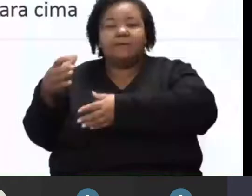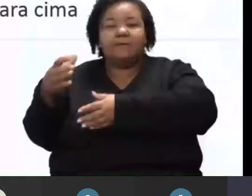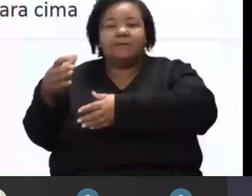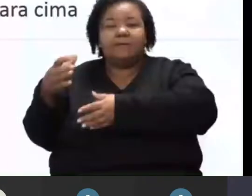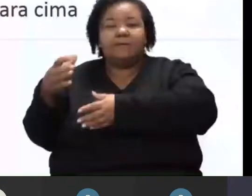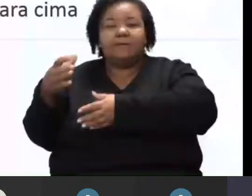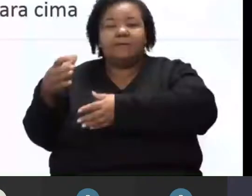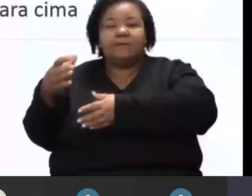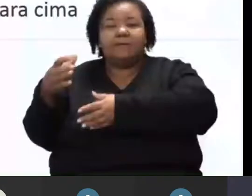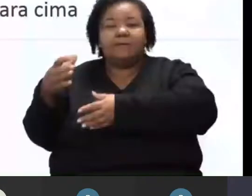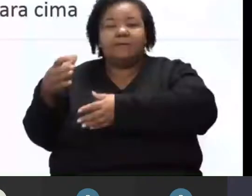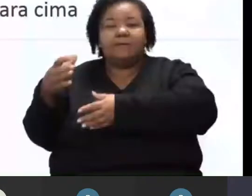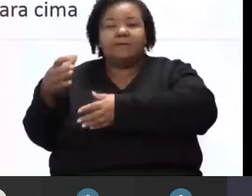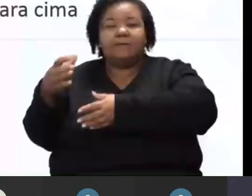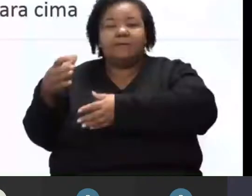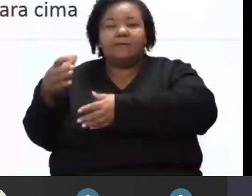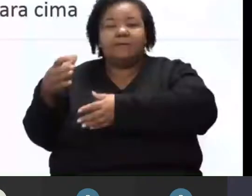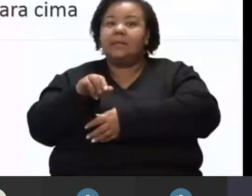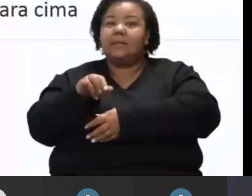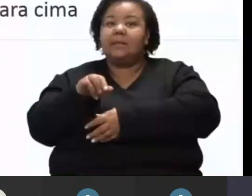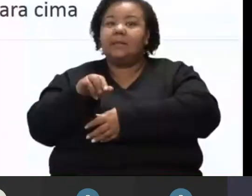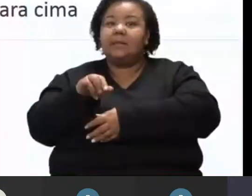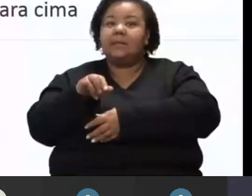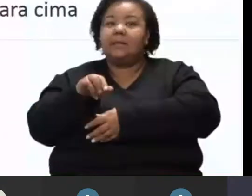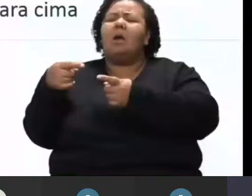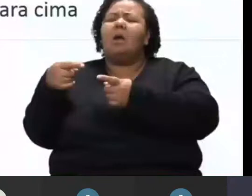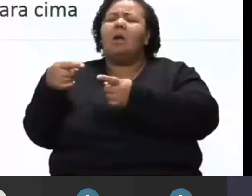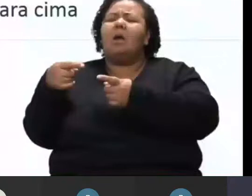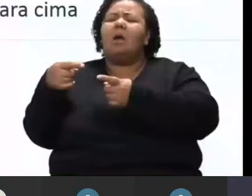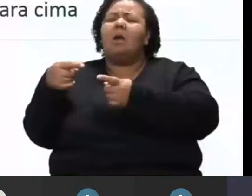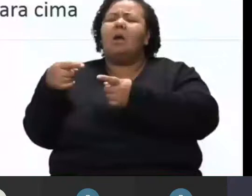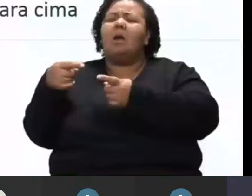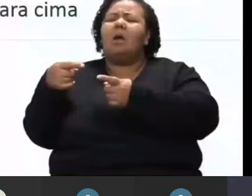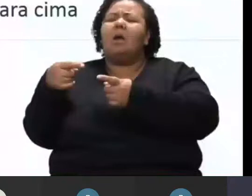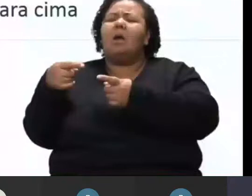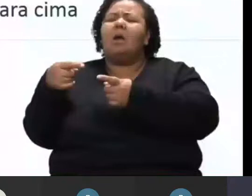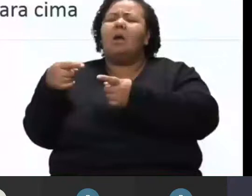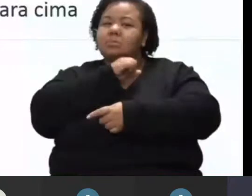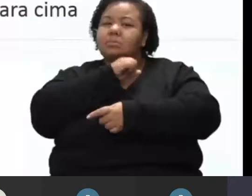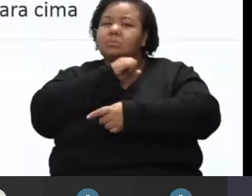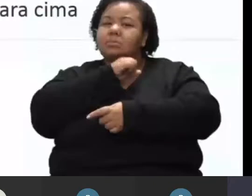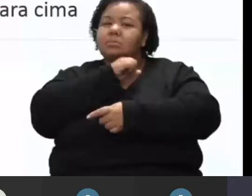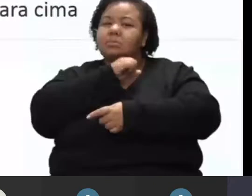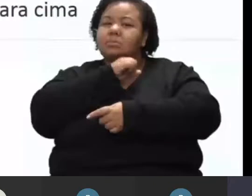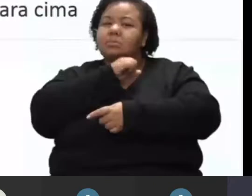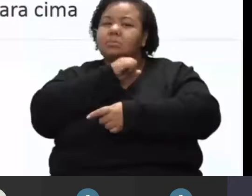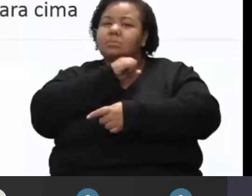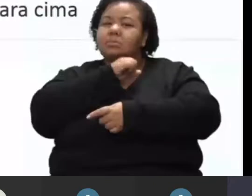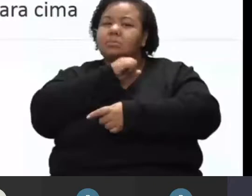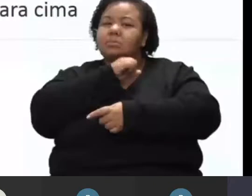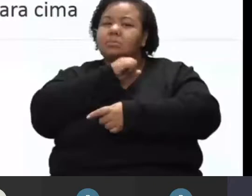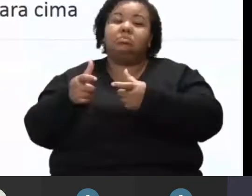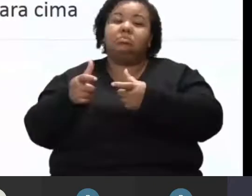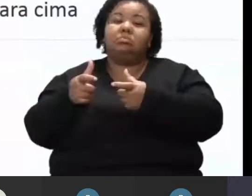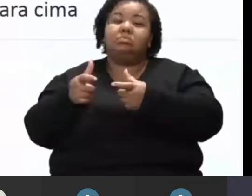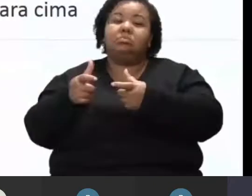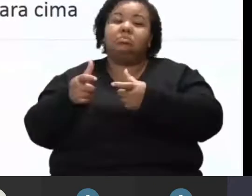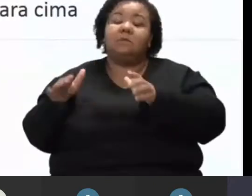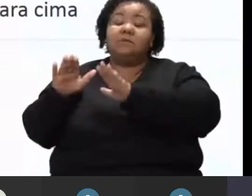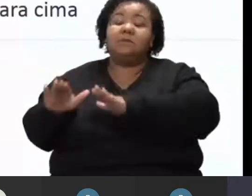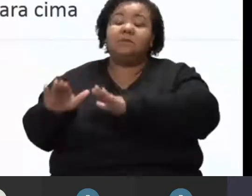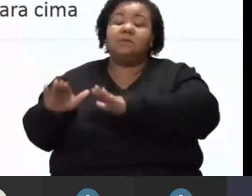e aí então ele vai crescer. Então, você deixa ele na estufa por 24 horas e observa se não houve nenhuma contaminação. E